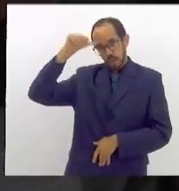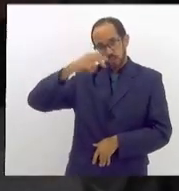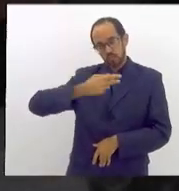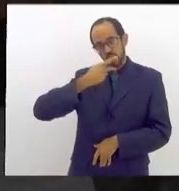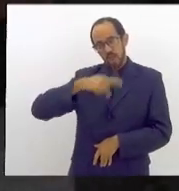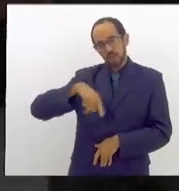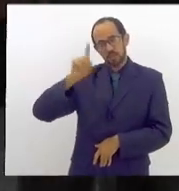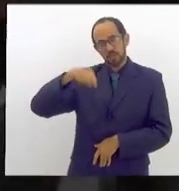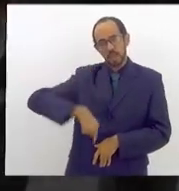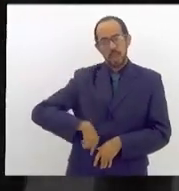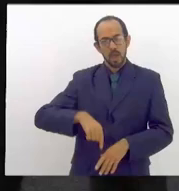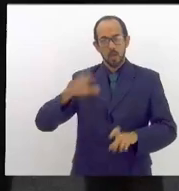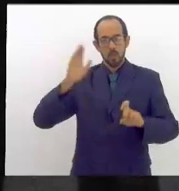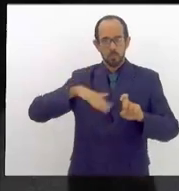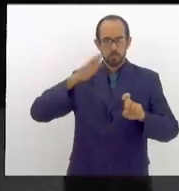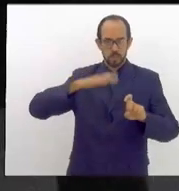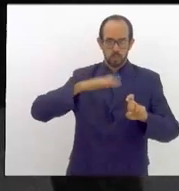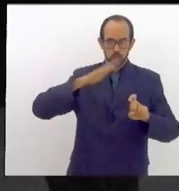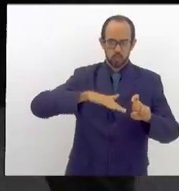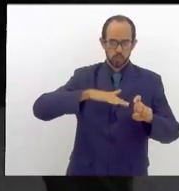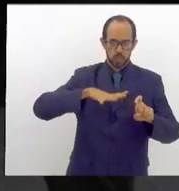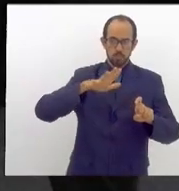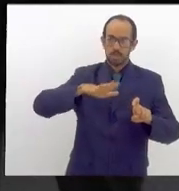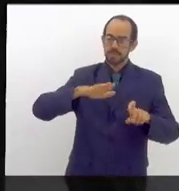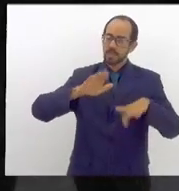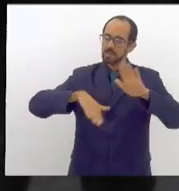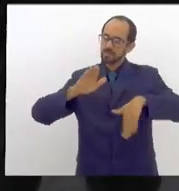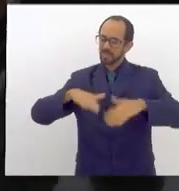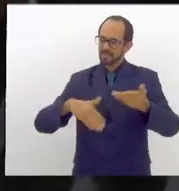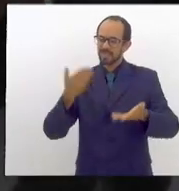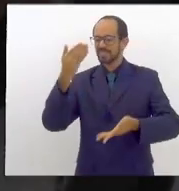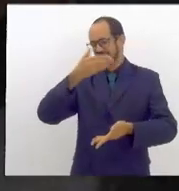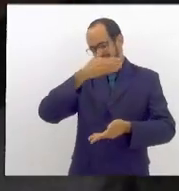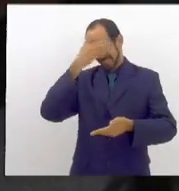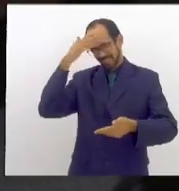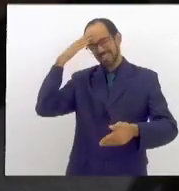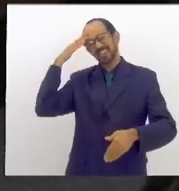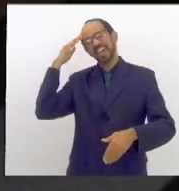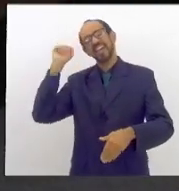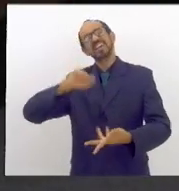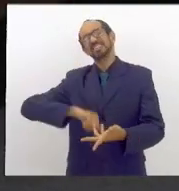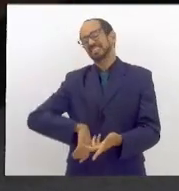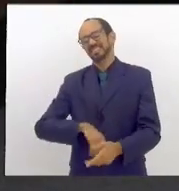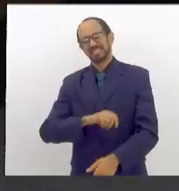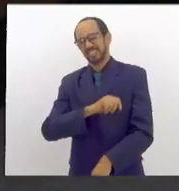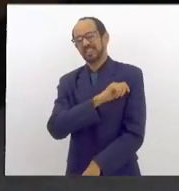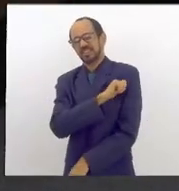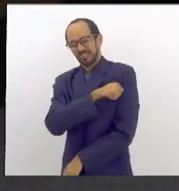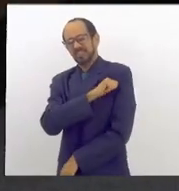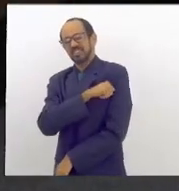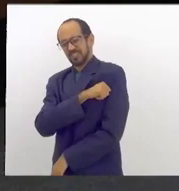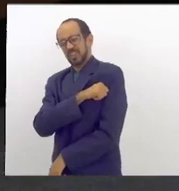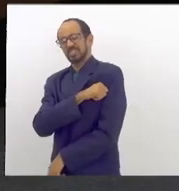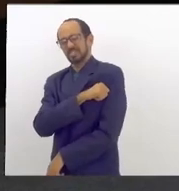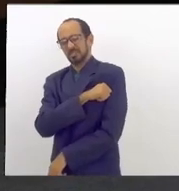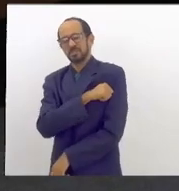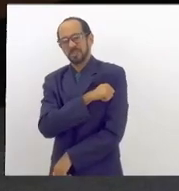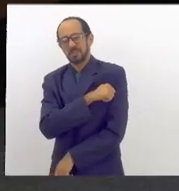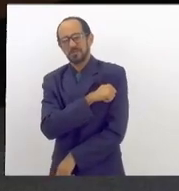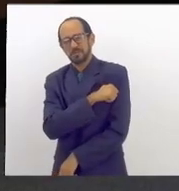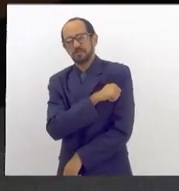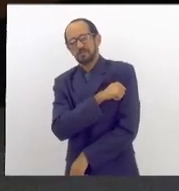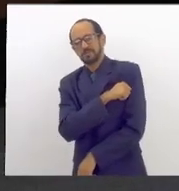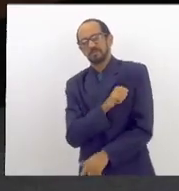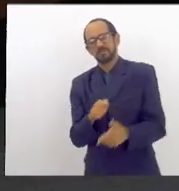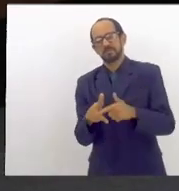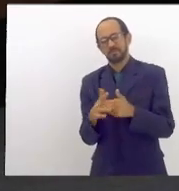panaceia Se bem que de vez em quando eles esquecem o regime como agora para dar 60% de aumento ao Governador ora o as operações